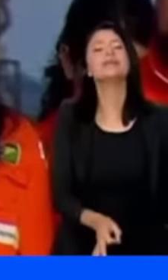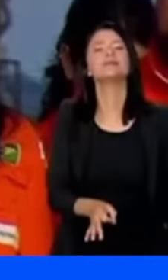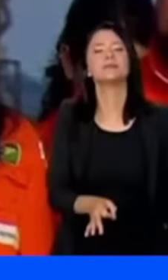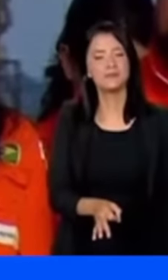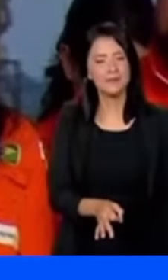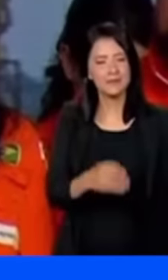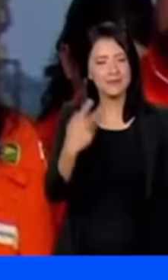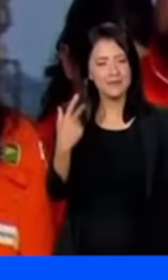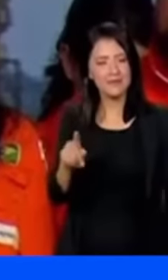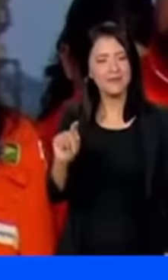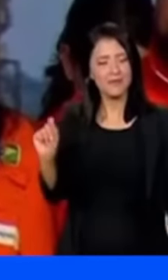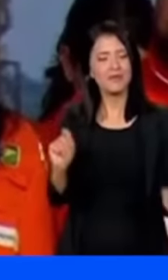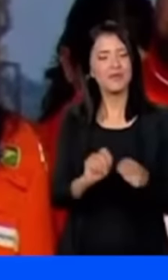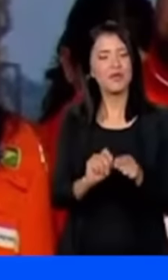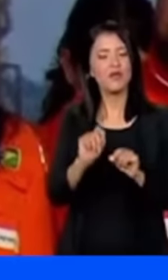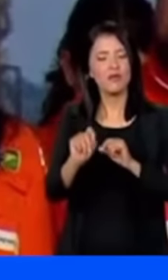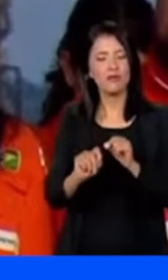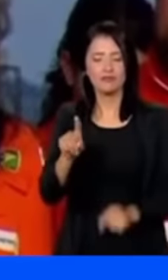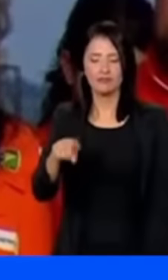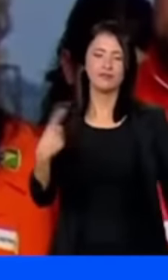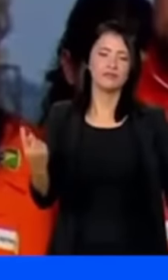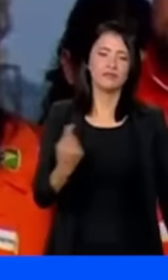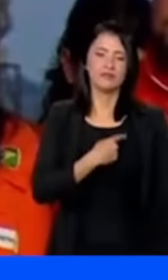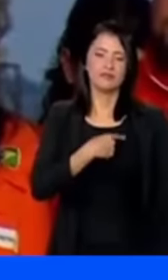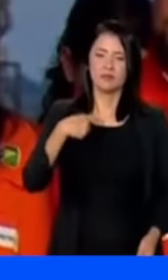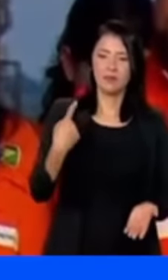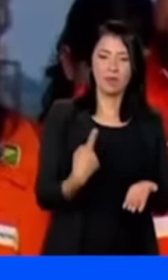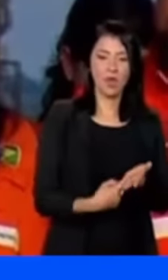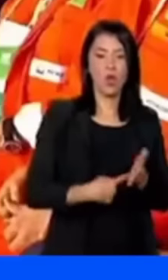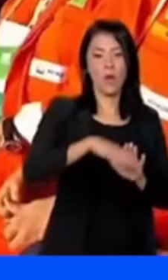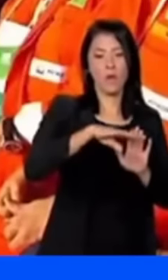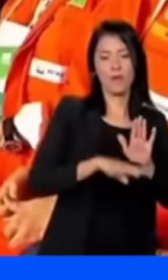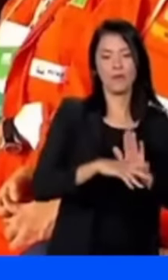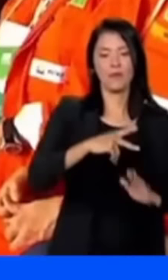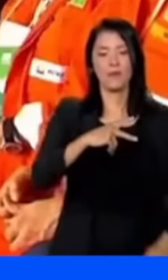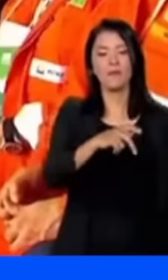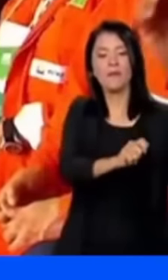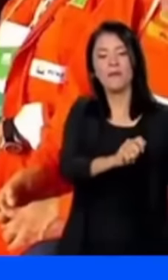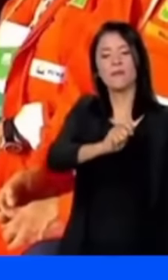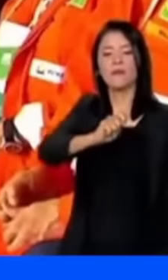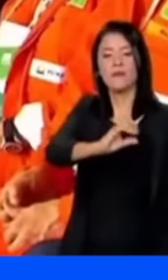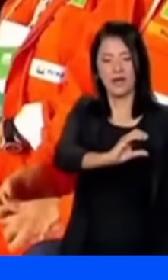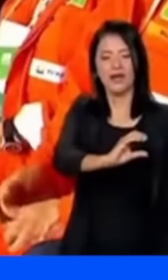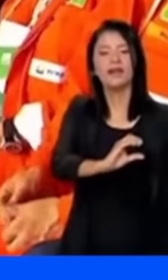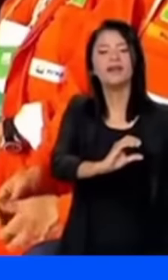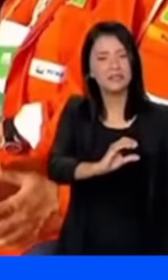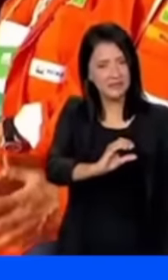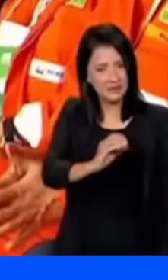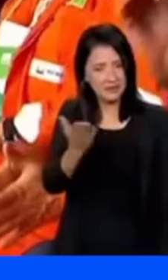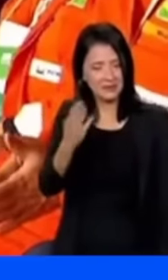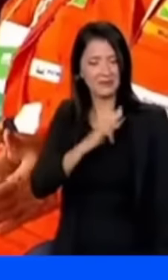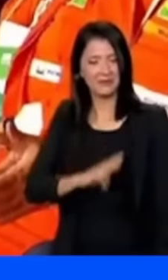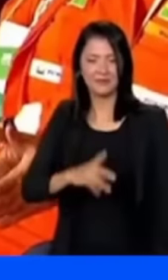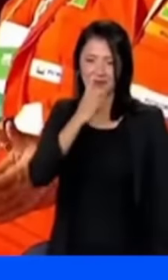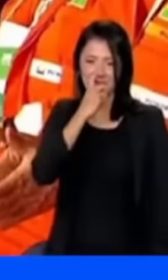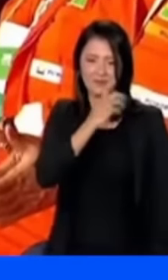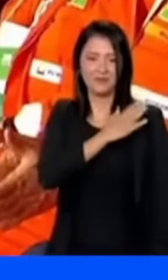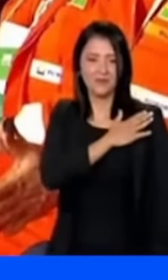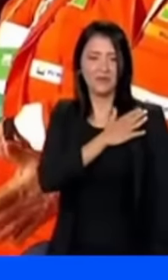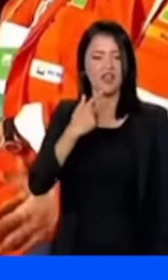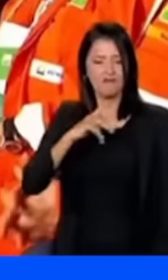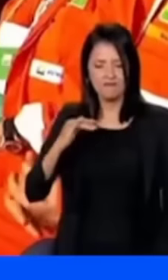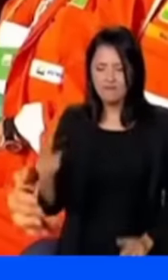da execução do nosso PAC, ministro Rui. Vitória de quem nunca desistiu